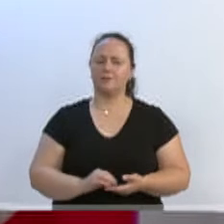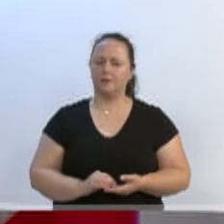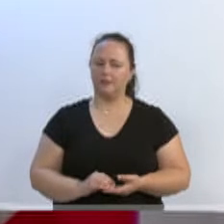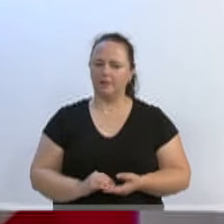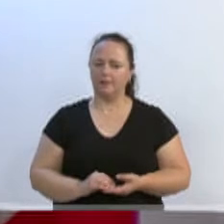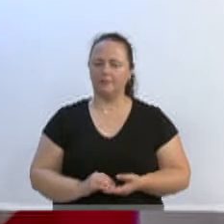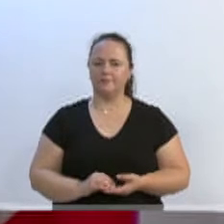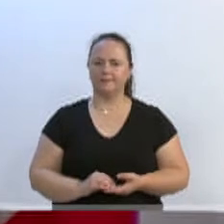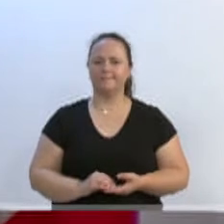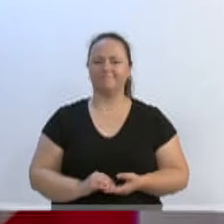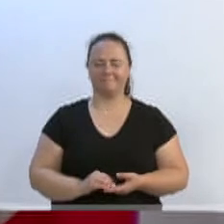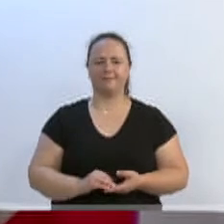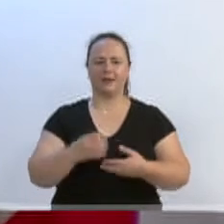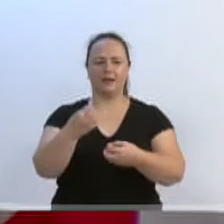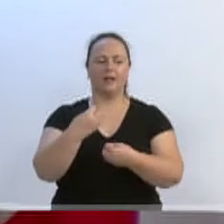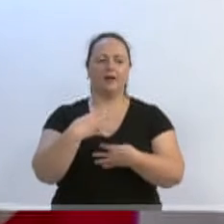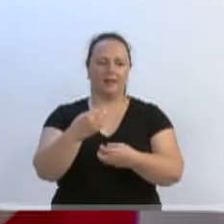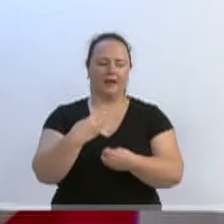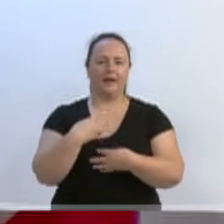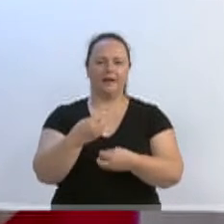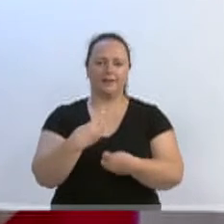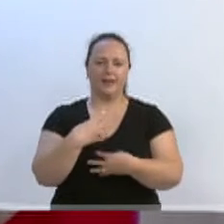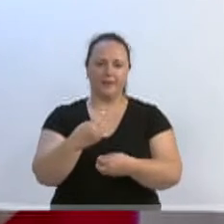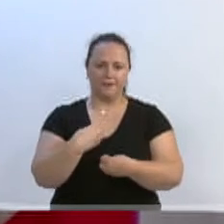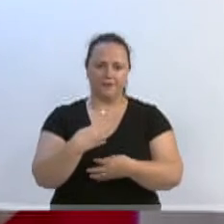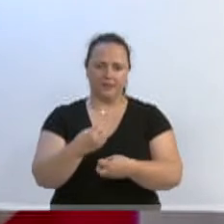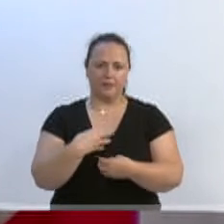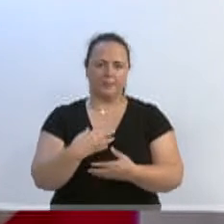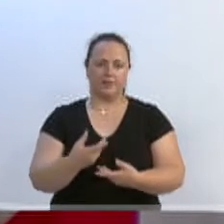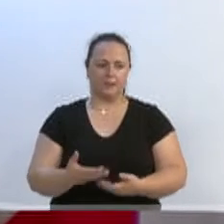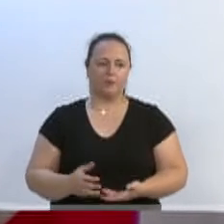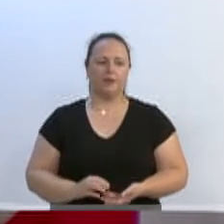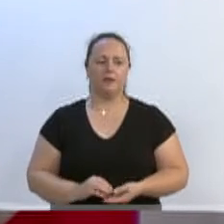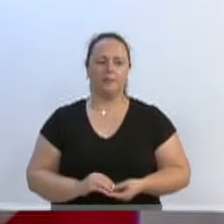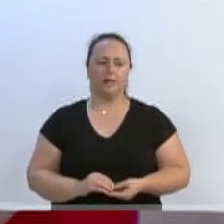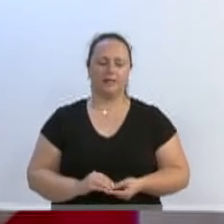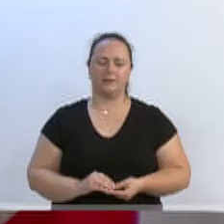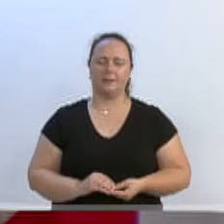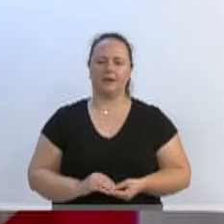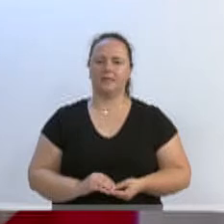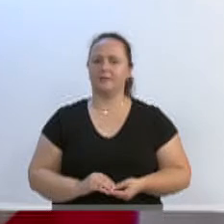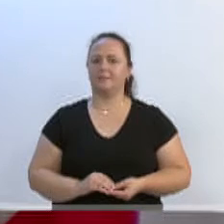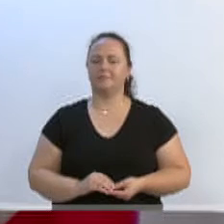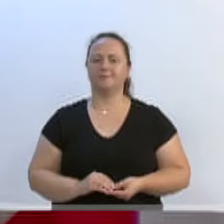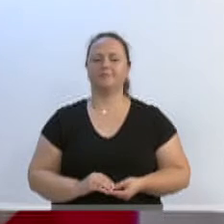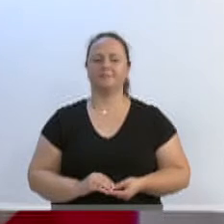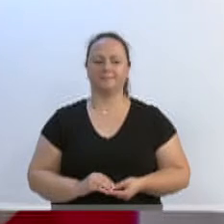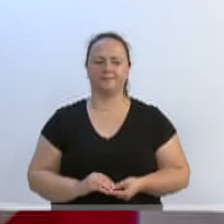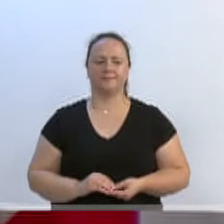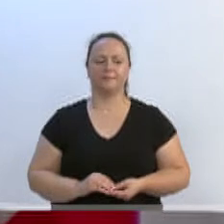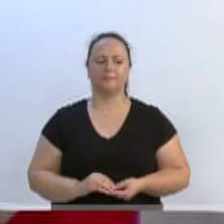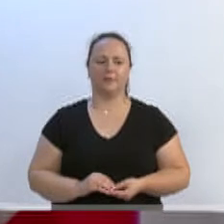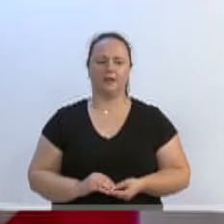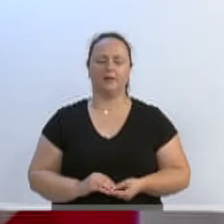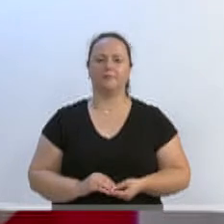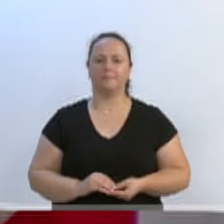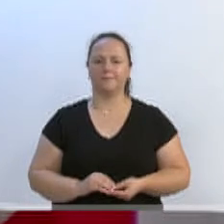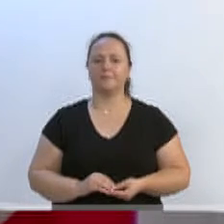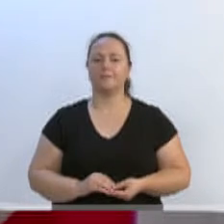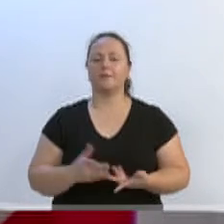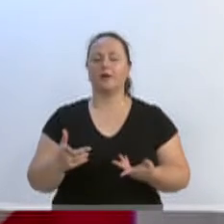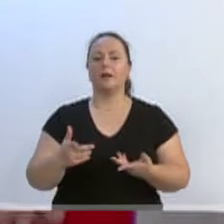jamais será esquecido é um momento que ele chega a sentir na pele o que é ser solidário